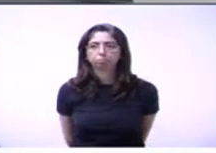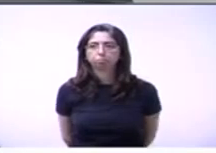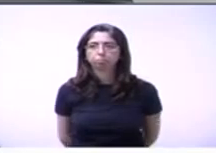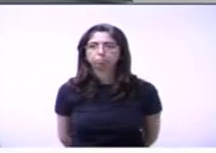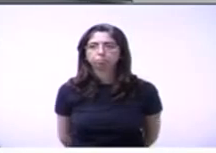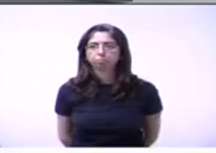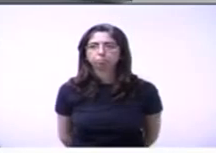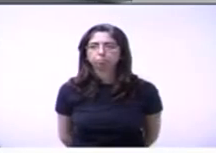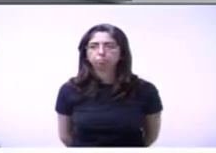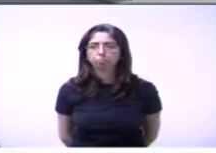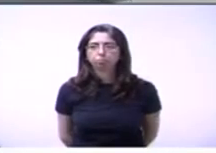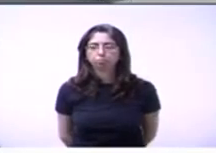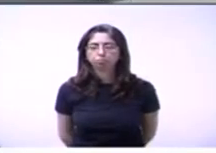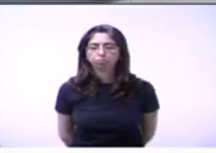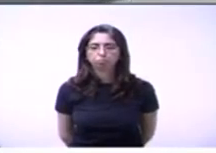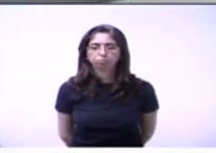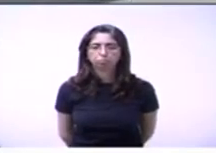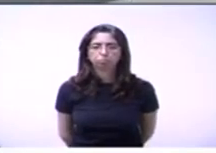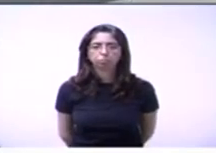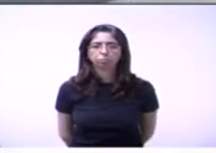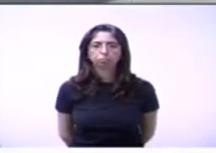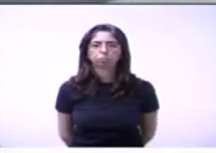votação.